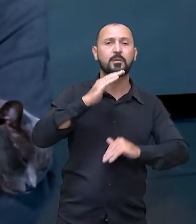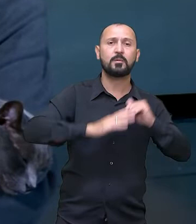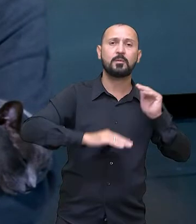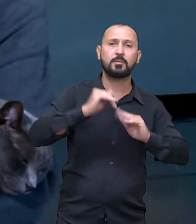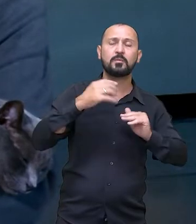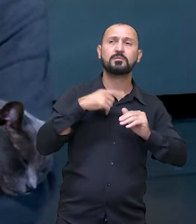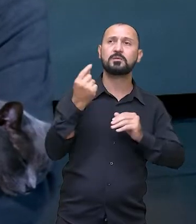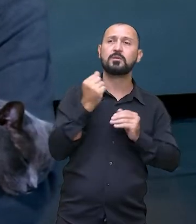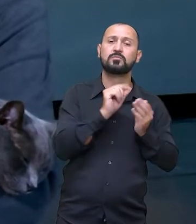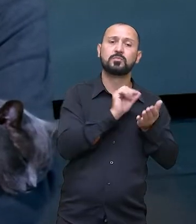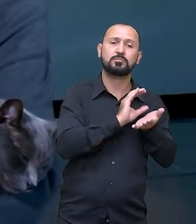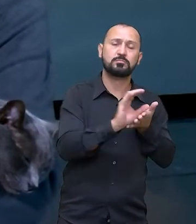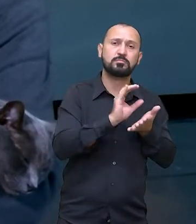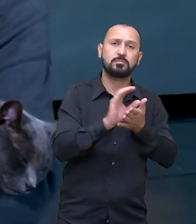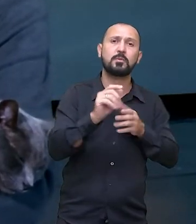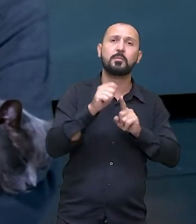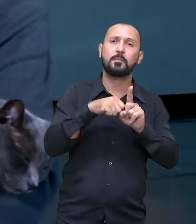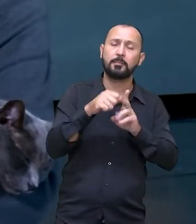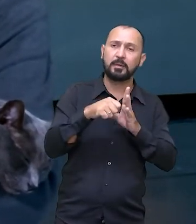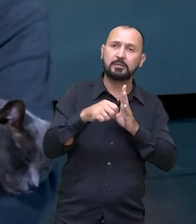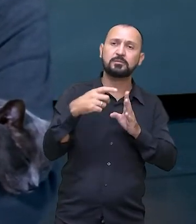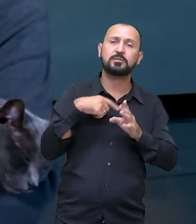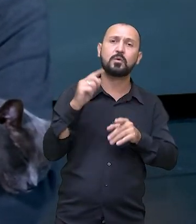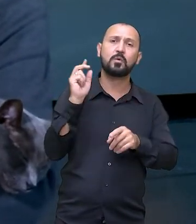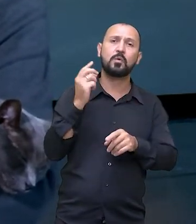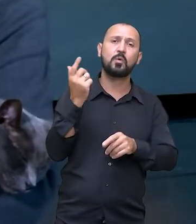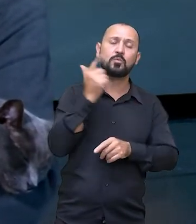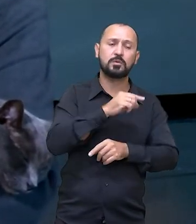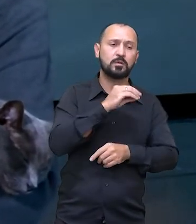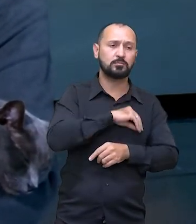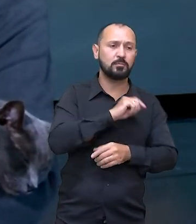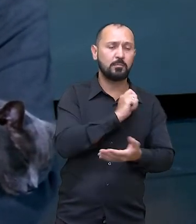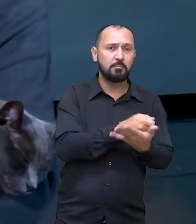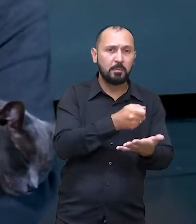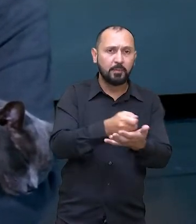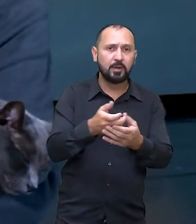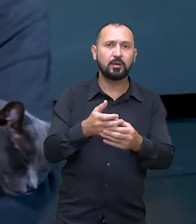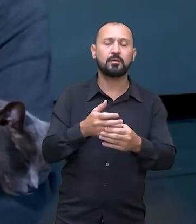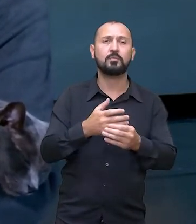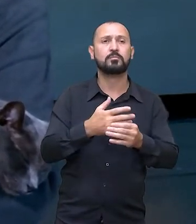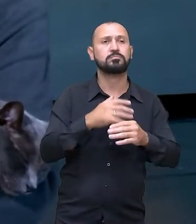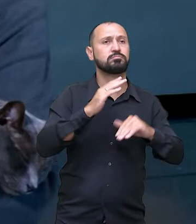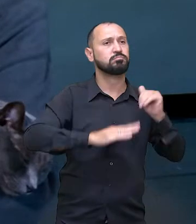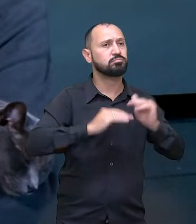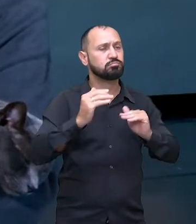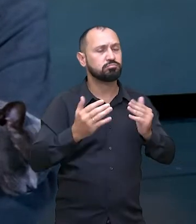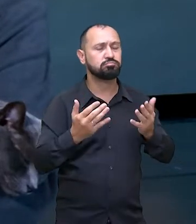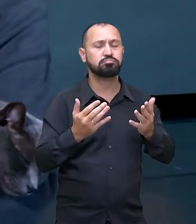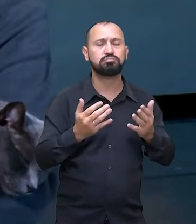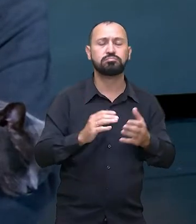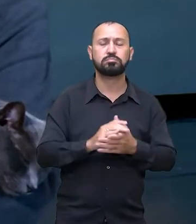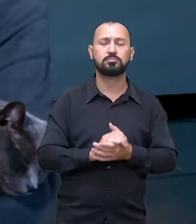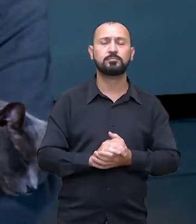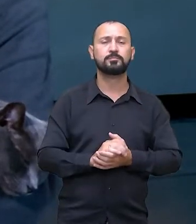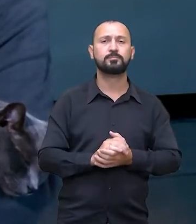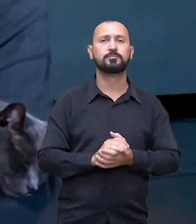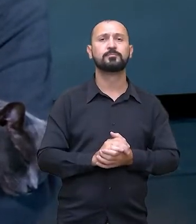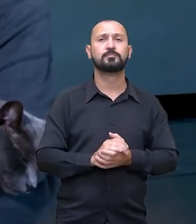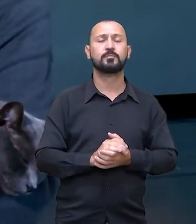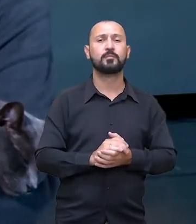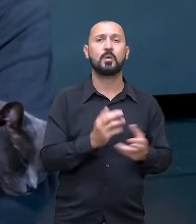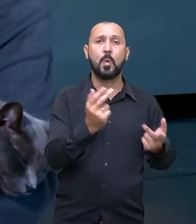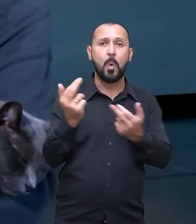mim, profissional é quando você tem um patrocínio por mês, que você consegue remunerar devidamente um profissional,